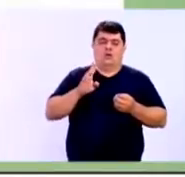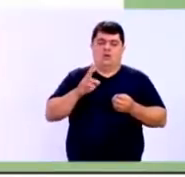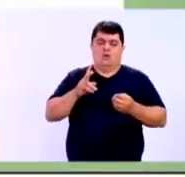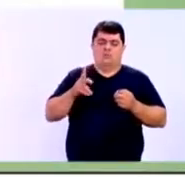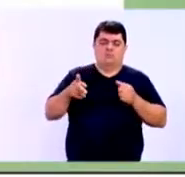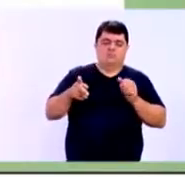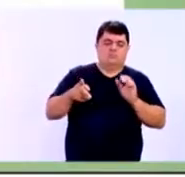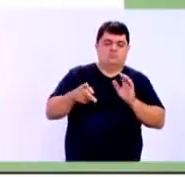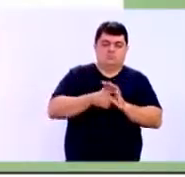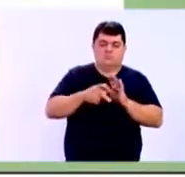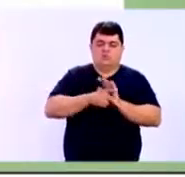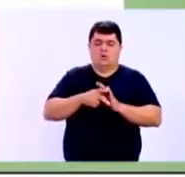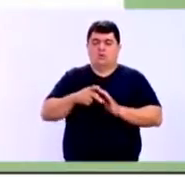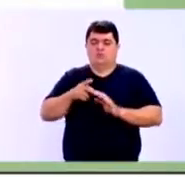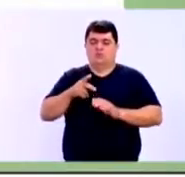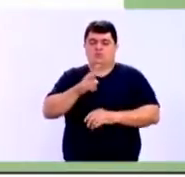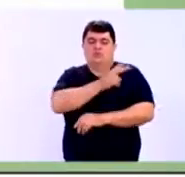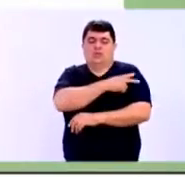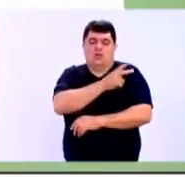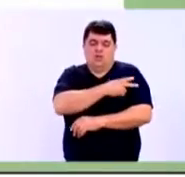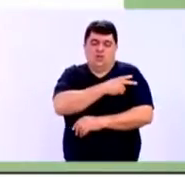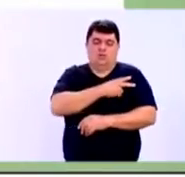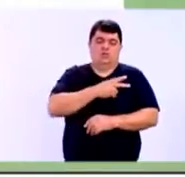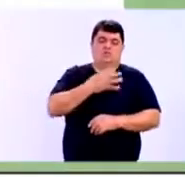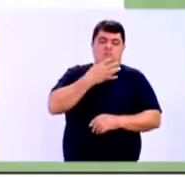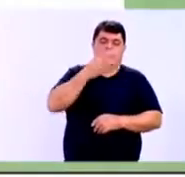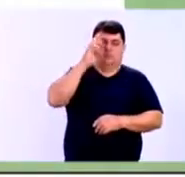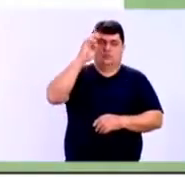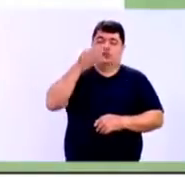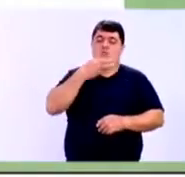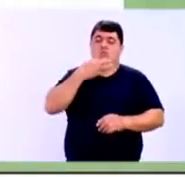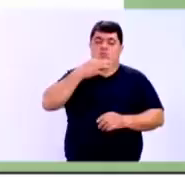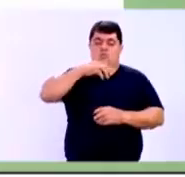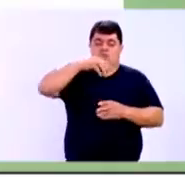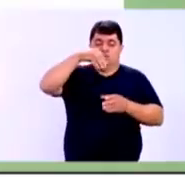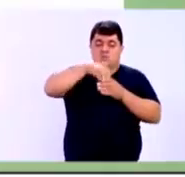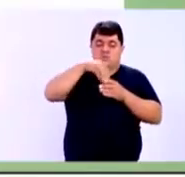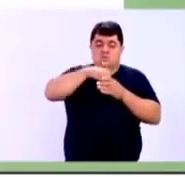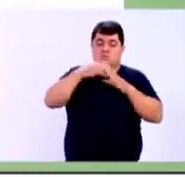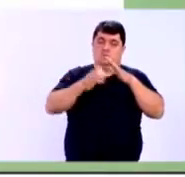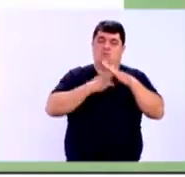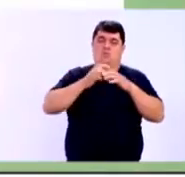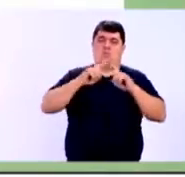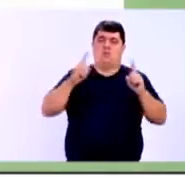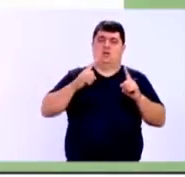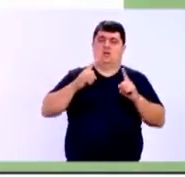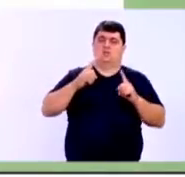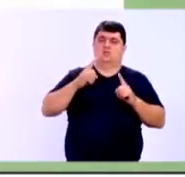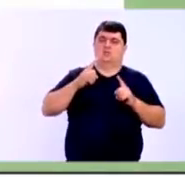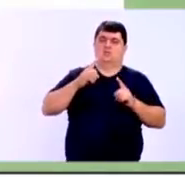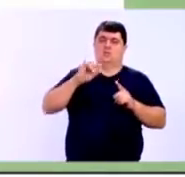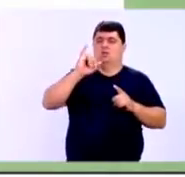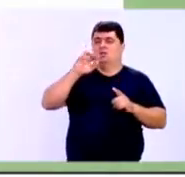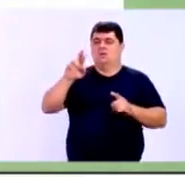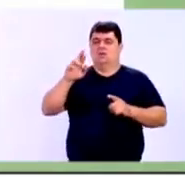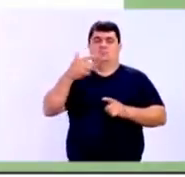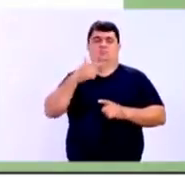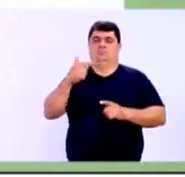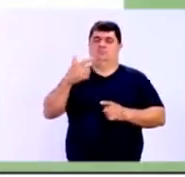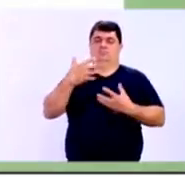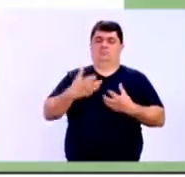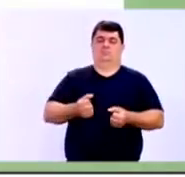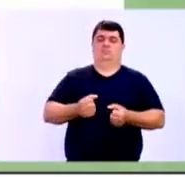de uma forma que traga conhecimento para internamente, mas não vale para declarações de imposto de renda,